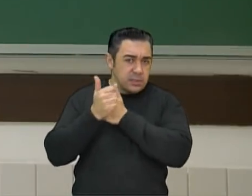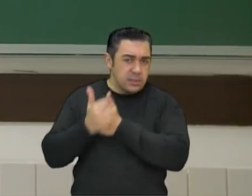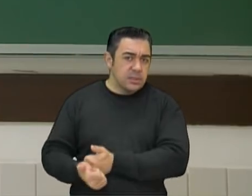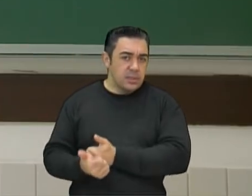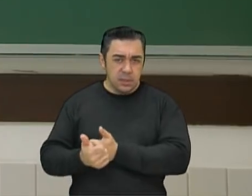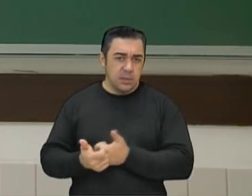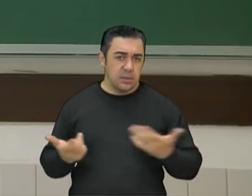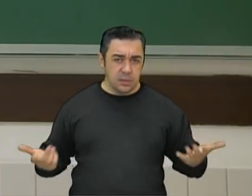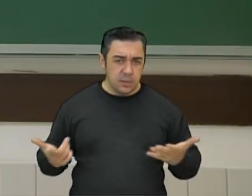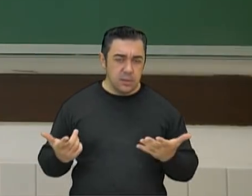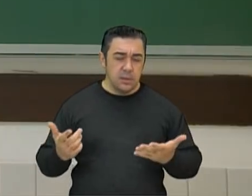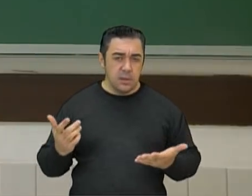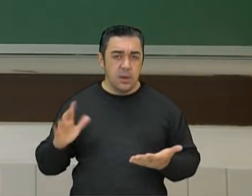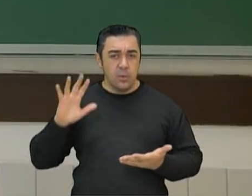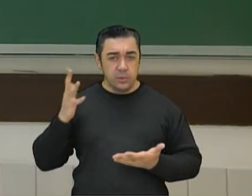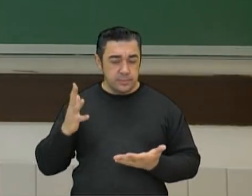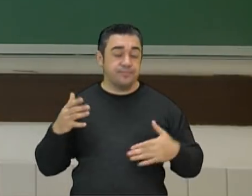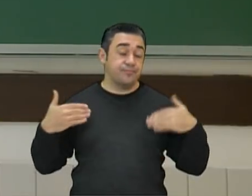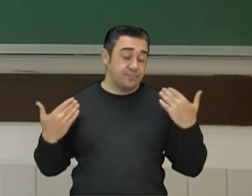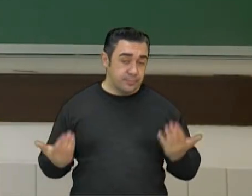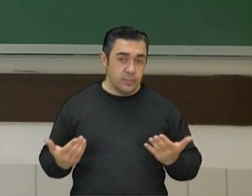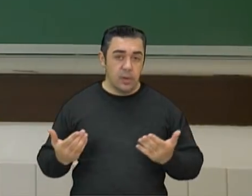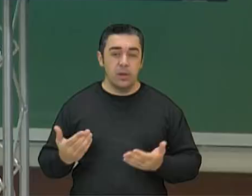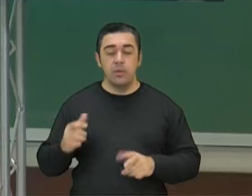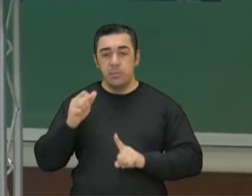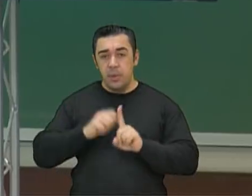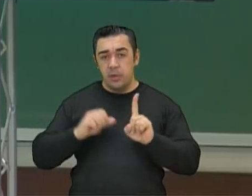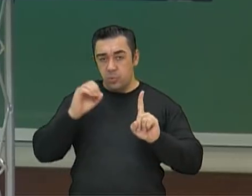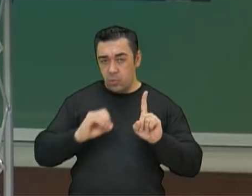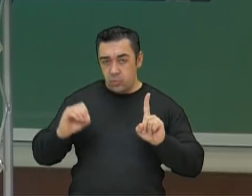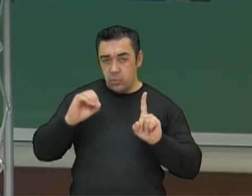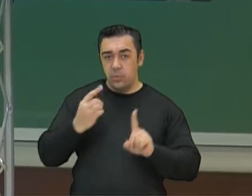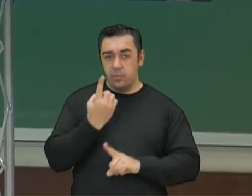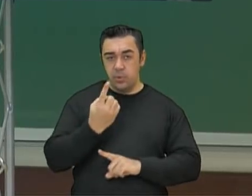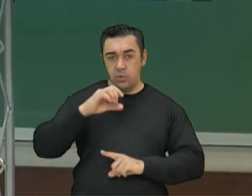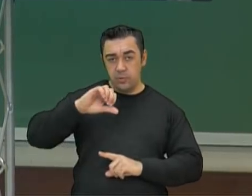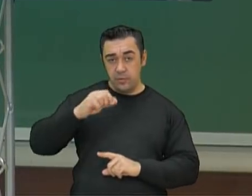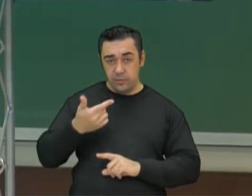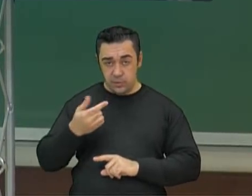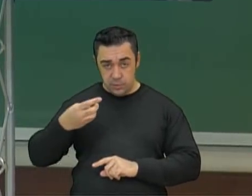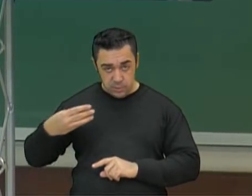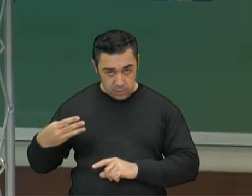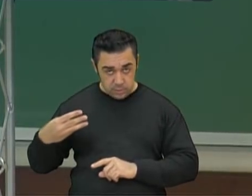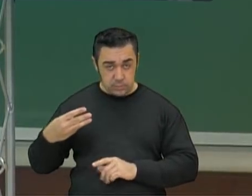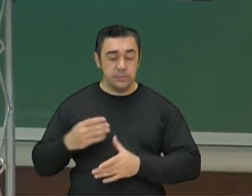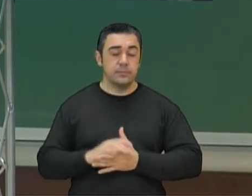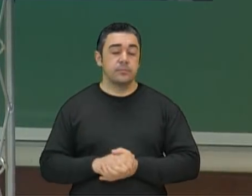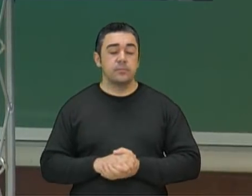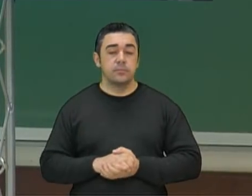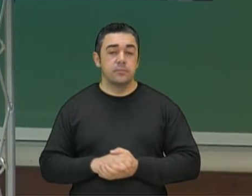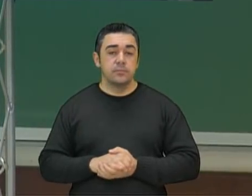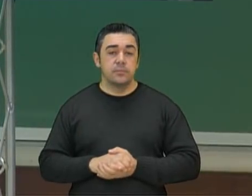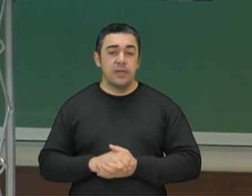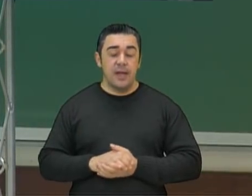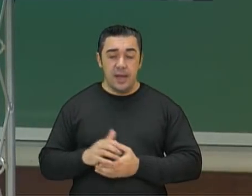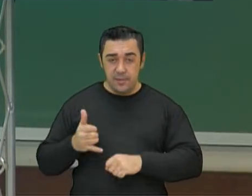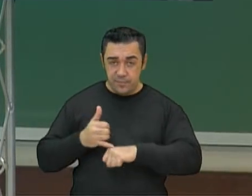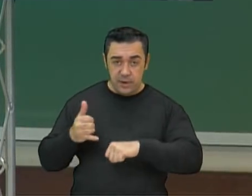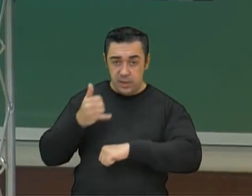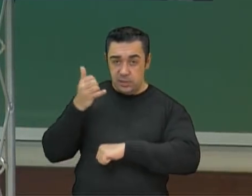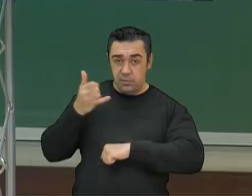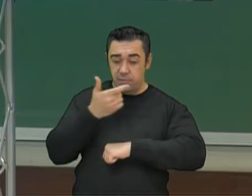os preços estavam subindo. Então, em outubro de 23, por exemplo, a inflação era de